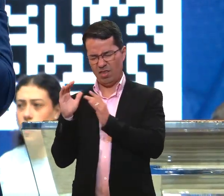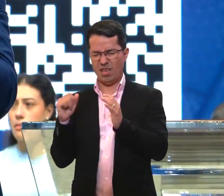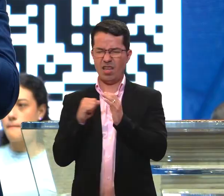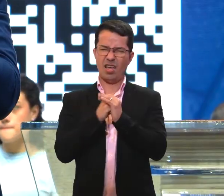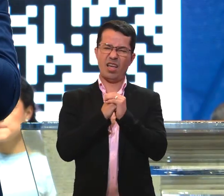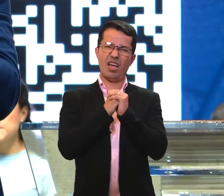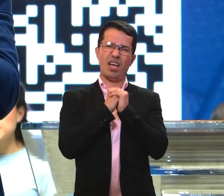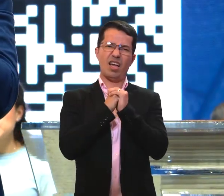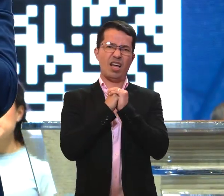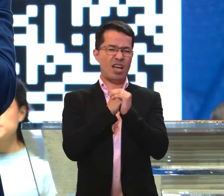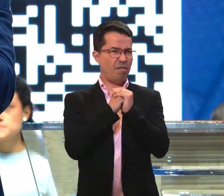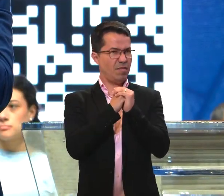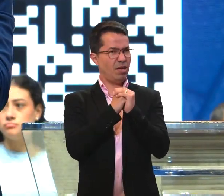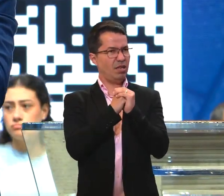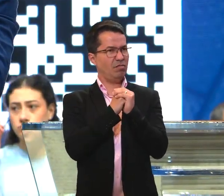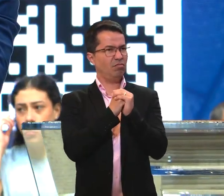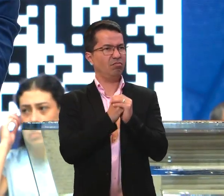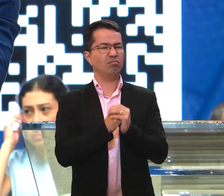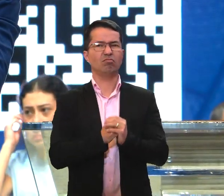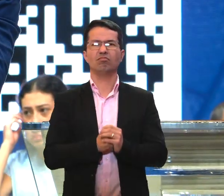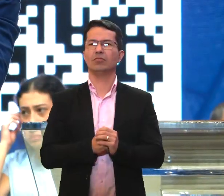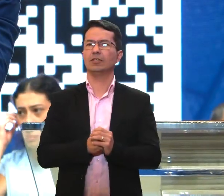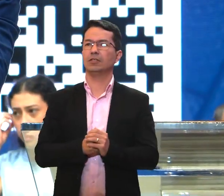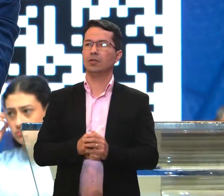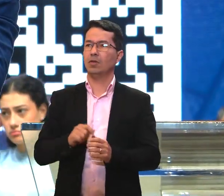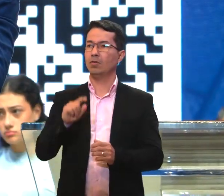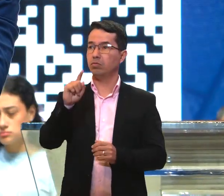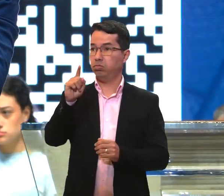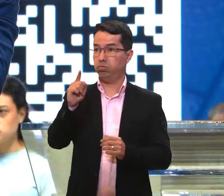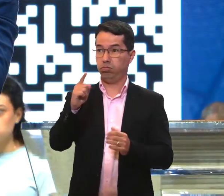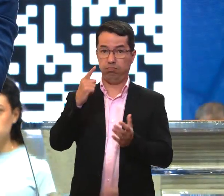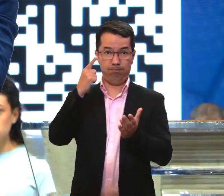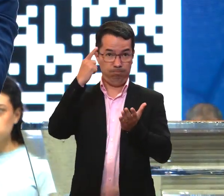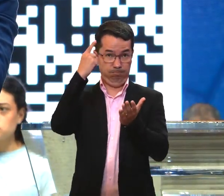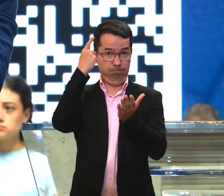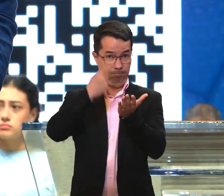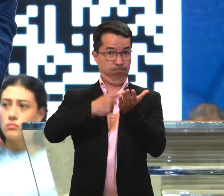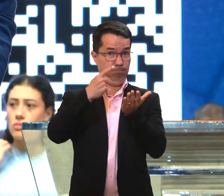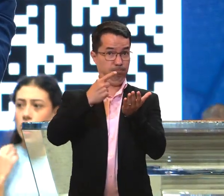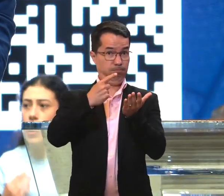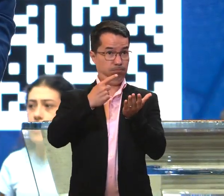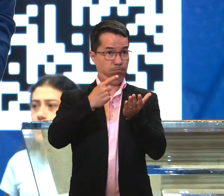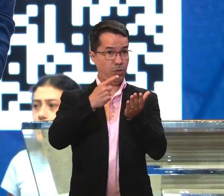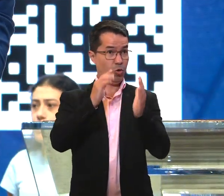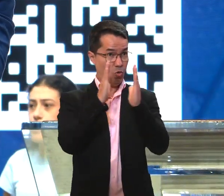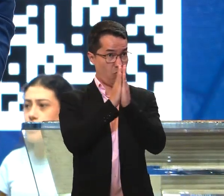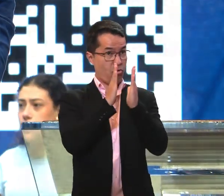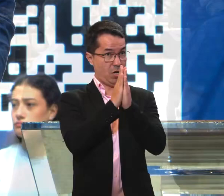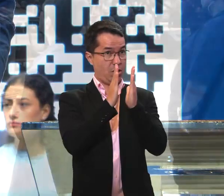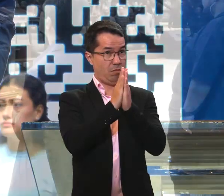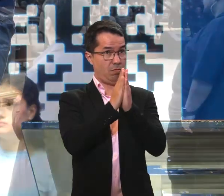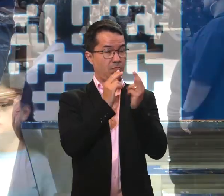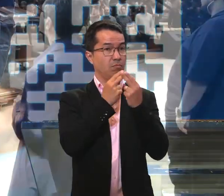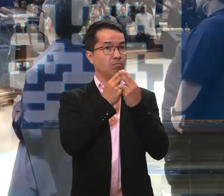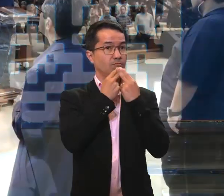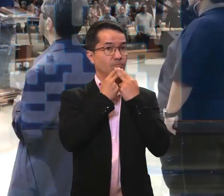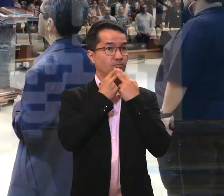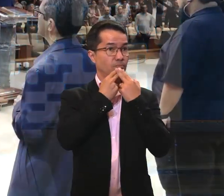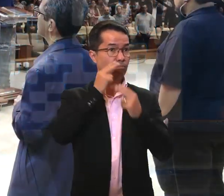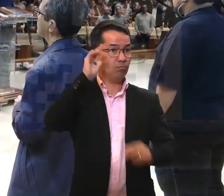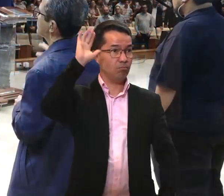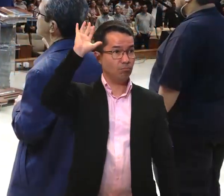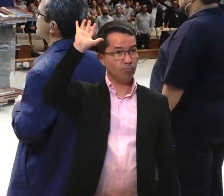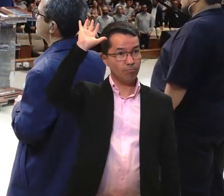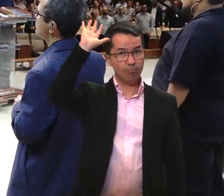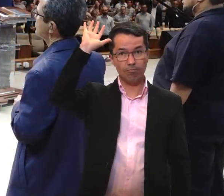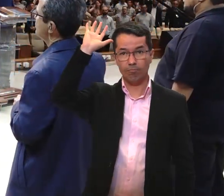amém. Quantos se comprometem aqui a orar e jejuar pela nossa